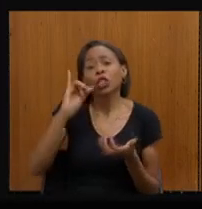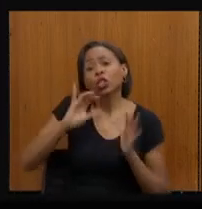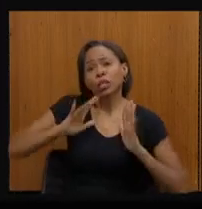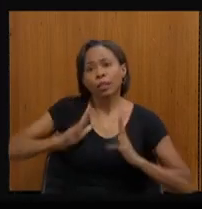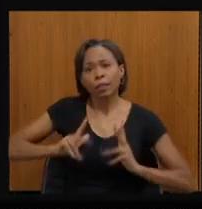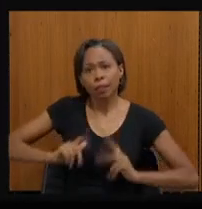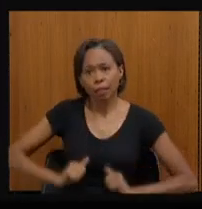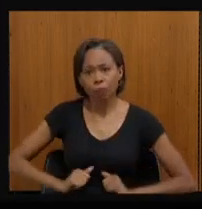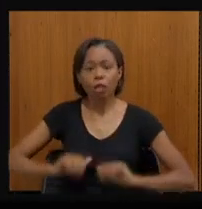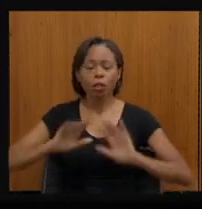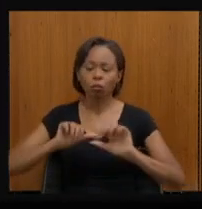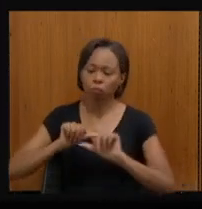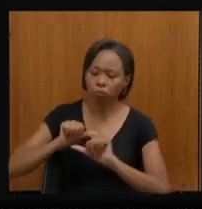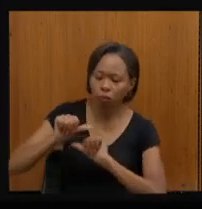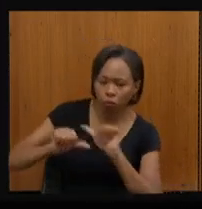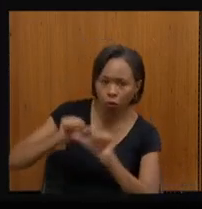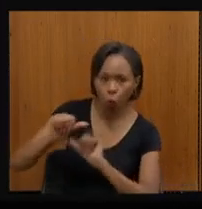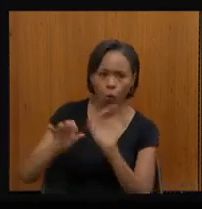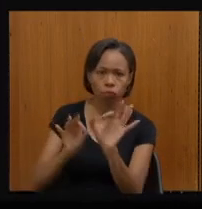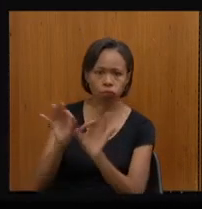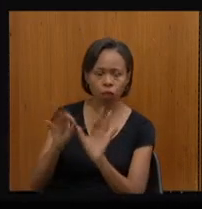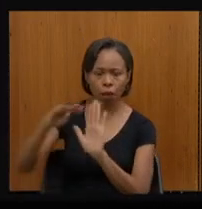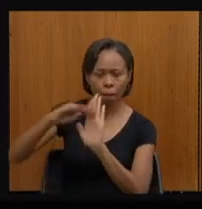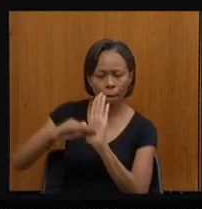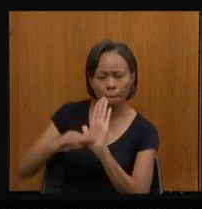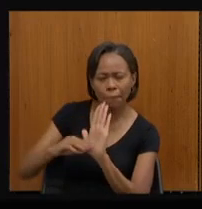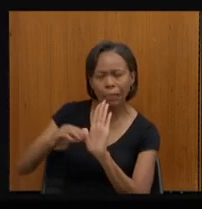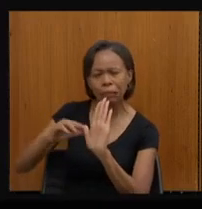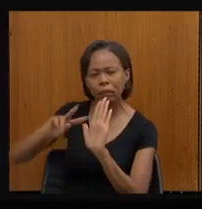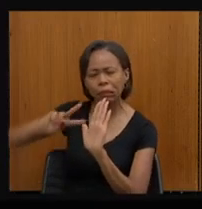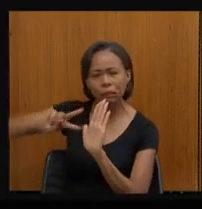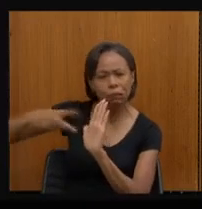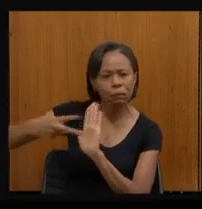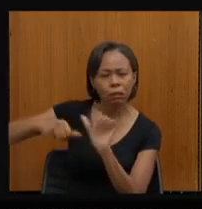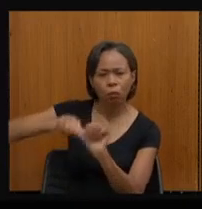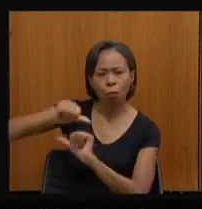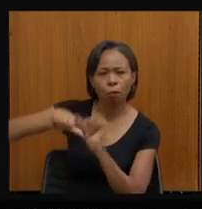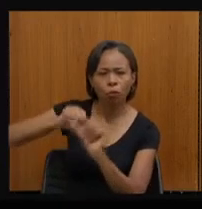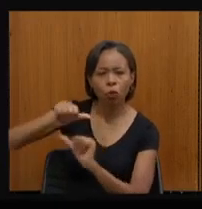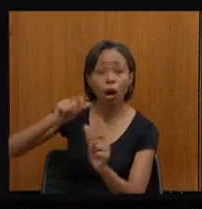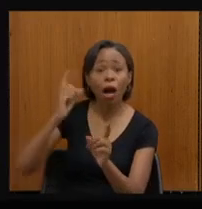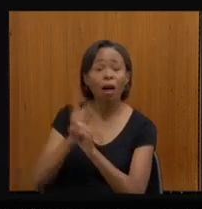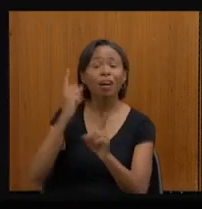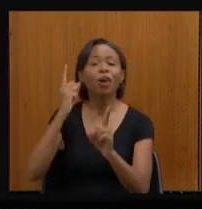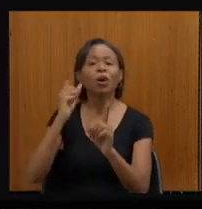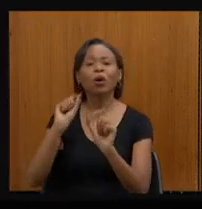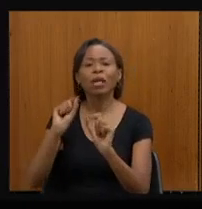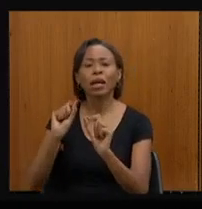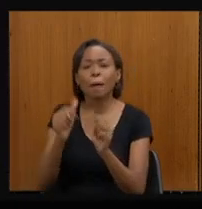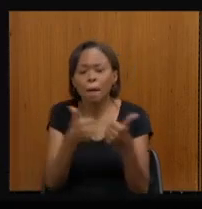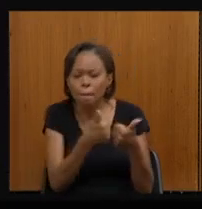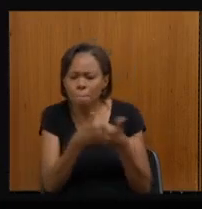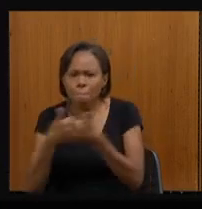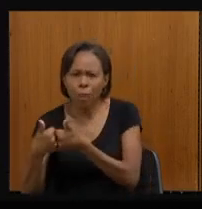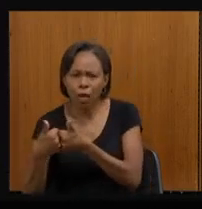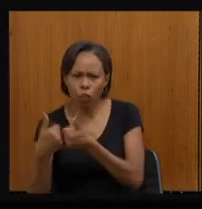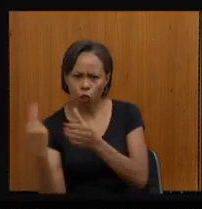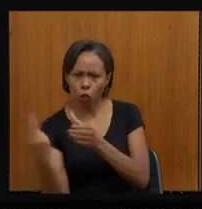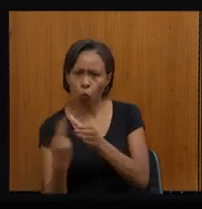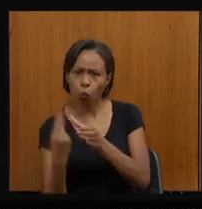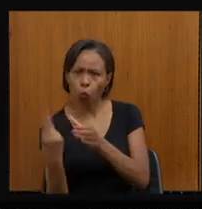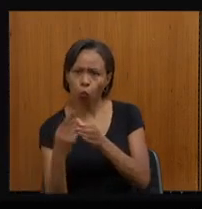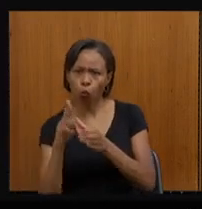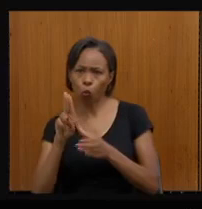respeito todo o projeto e foi identificado que é muito interessante ao a usina era